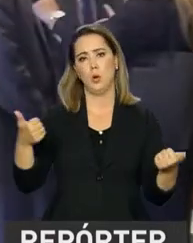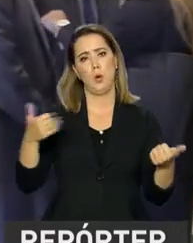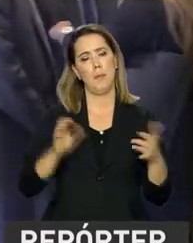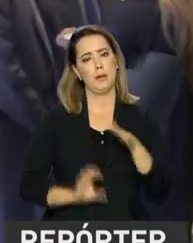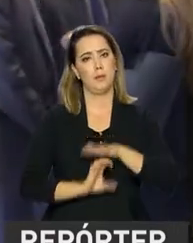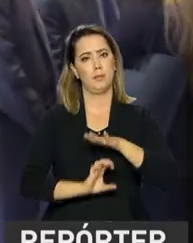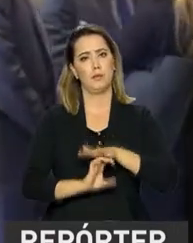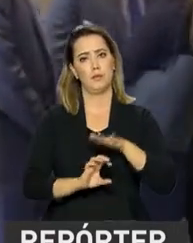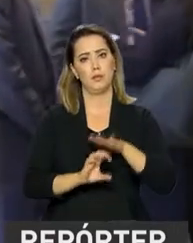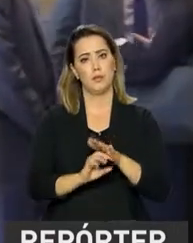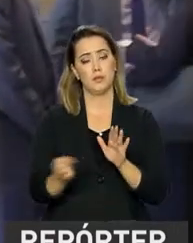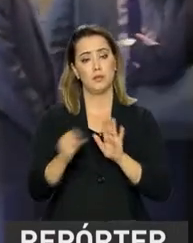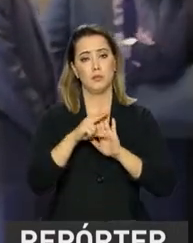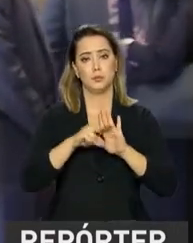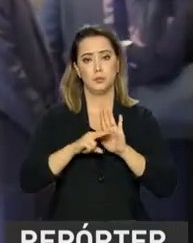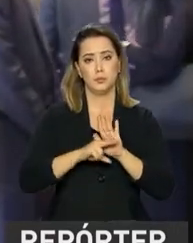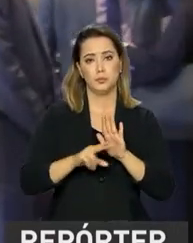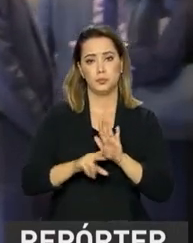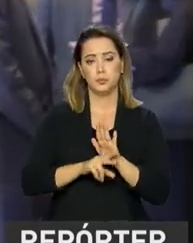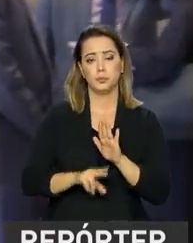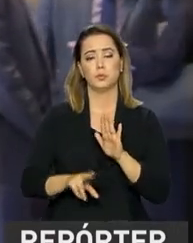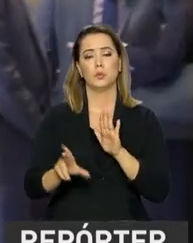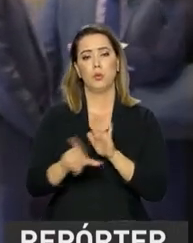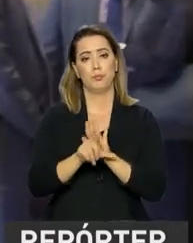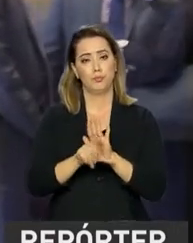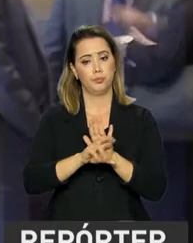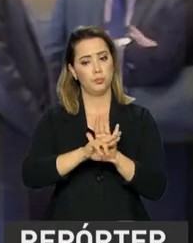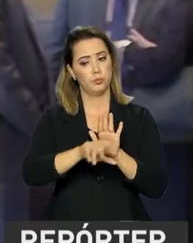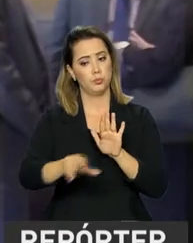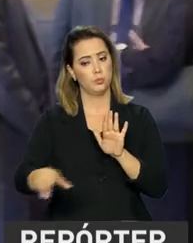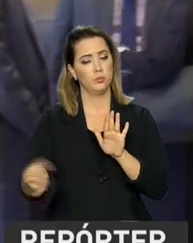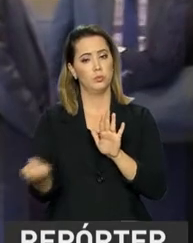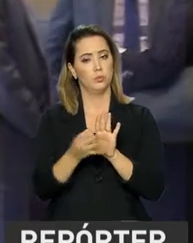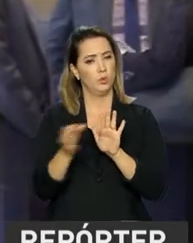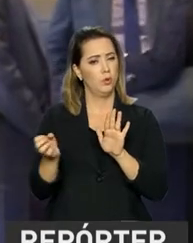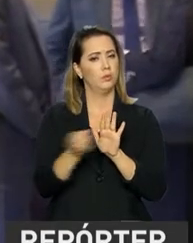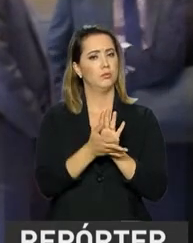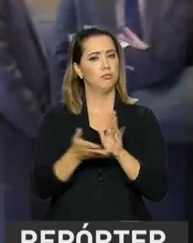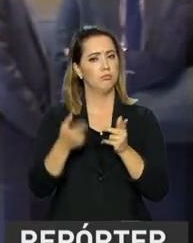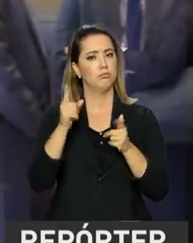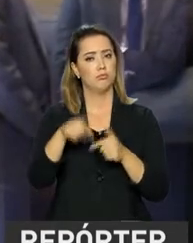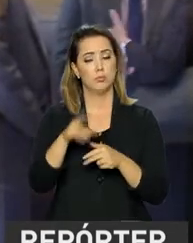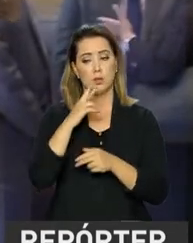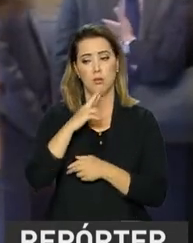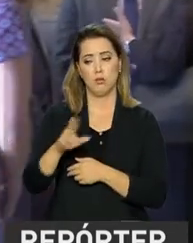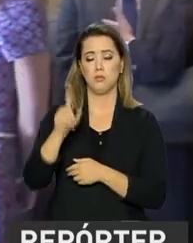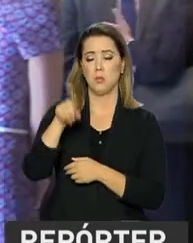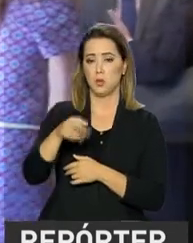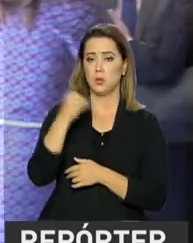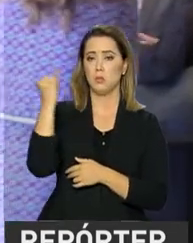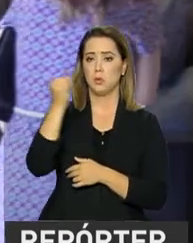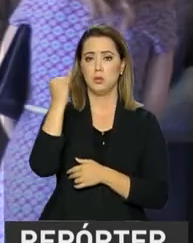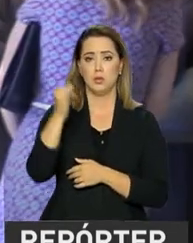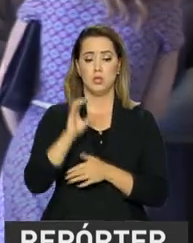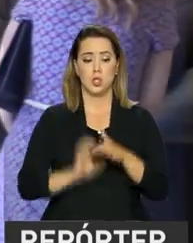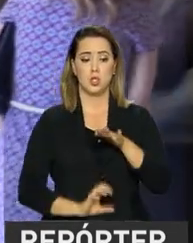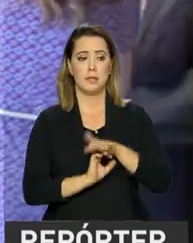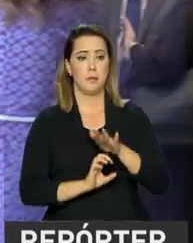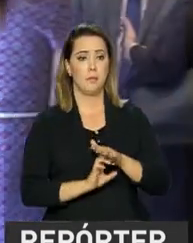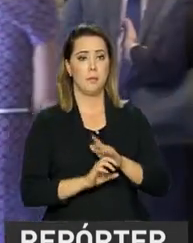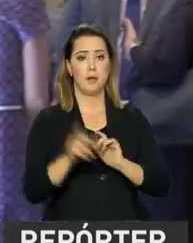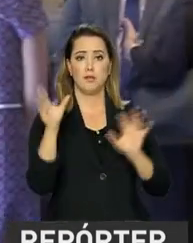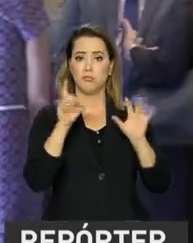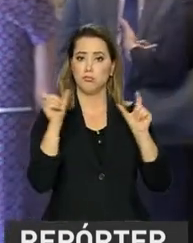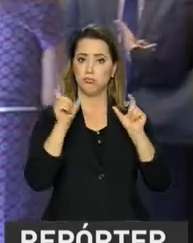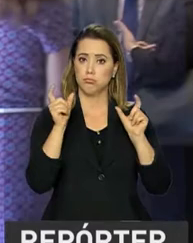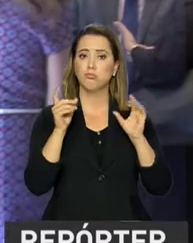reformas que apresentei me vem fazendo acho que esse é um recado importante e as pessoas ficarão felizes empresas contentes de que o